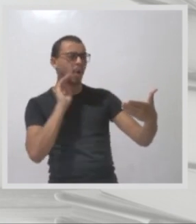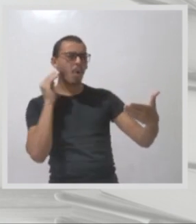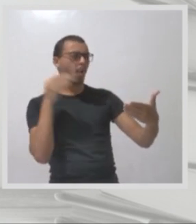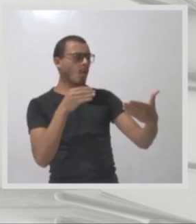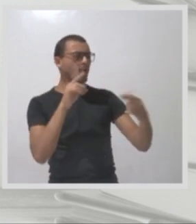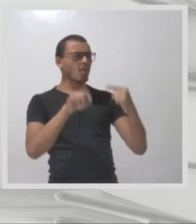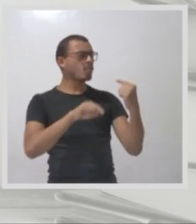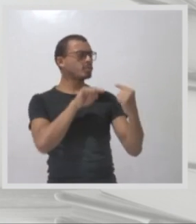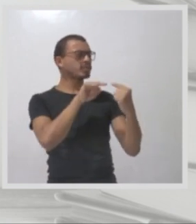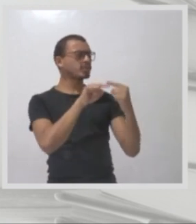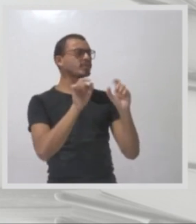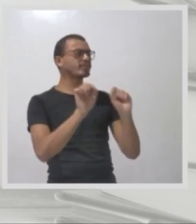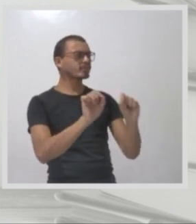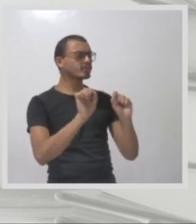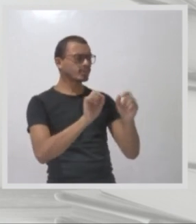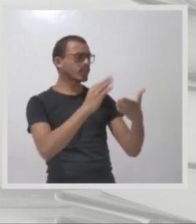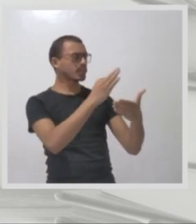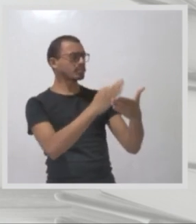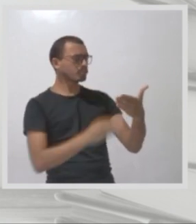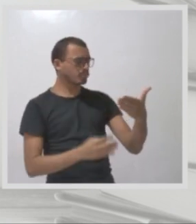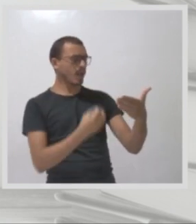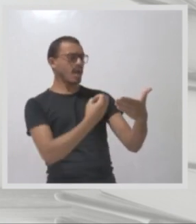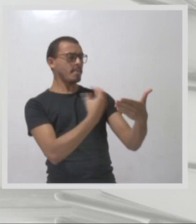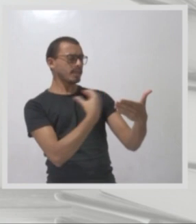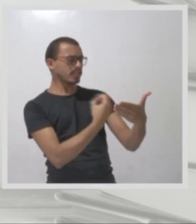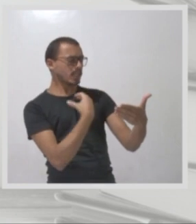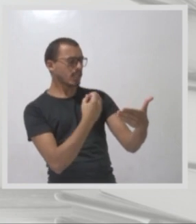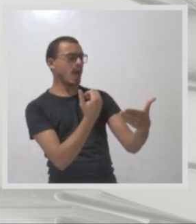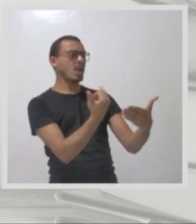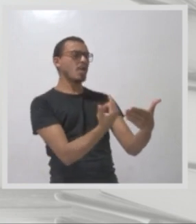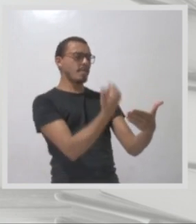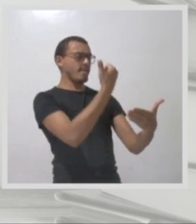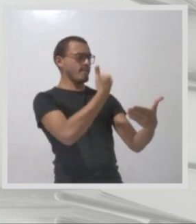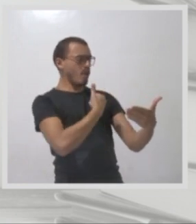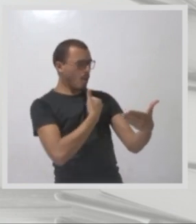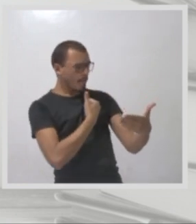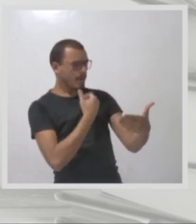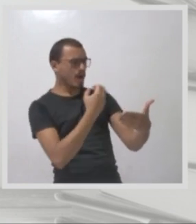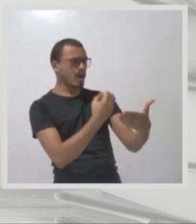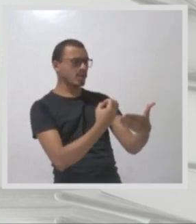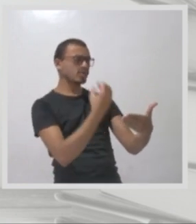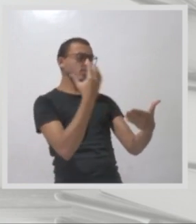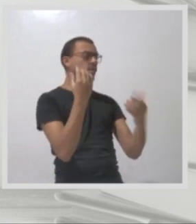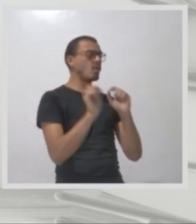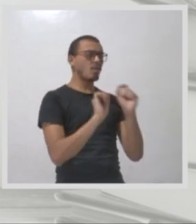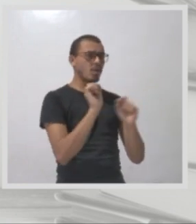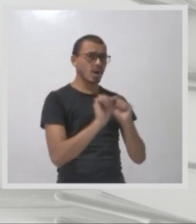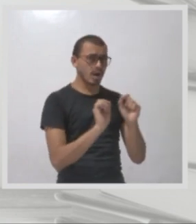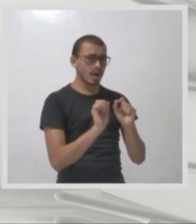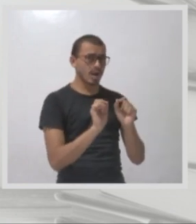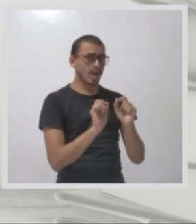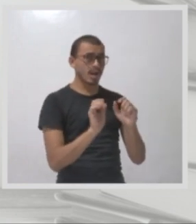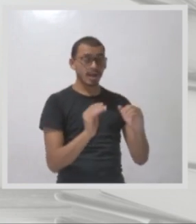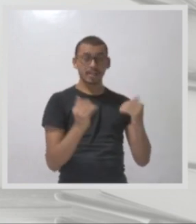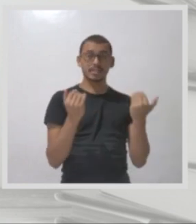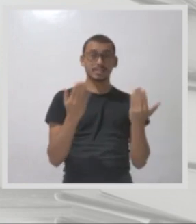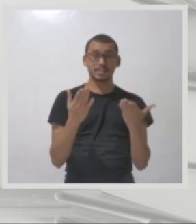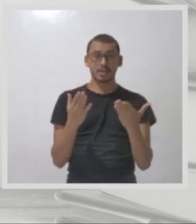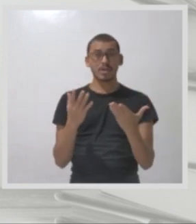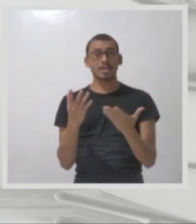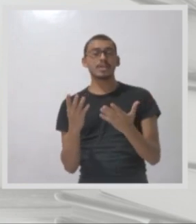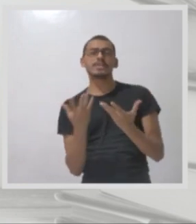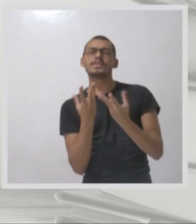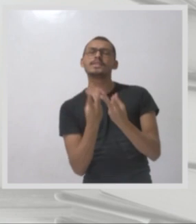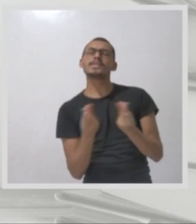está querendo me informar? Ele está instruindo? Ele tem o objetivo de divertir, de entreter,